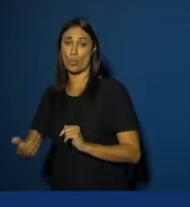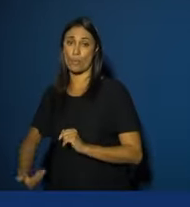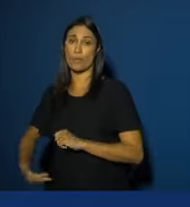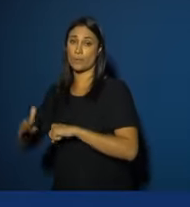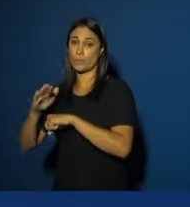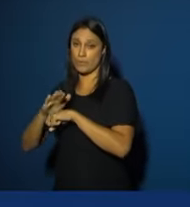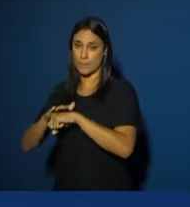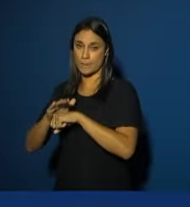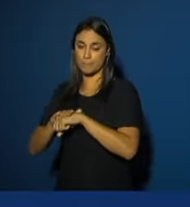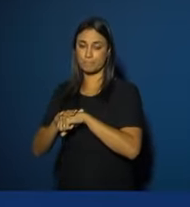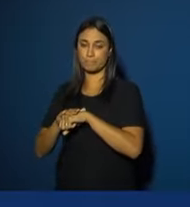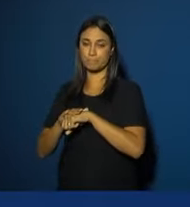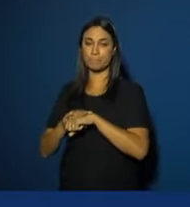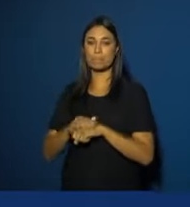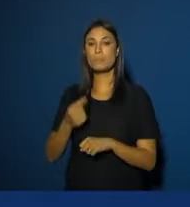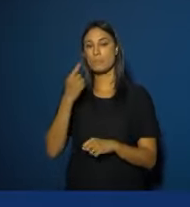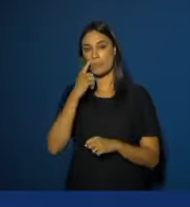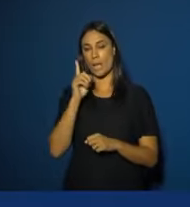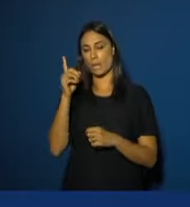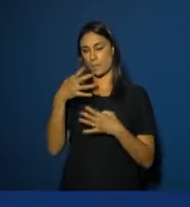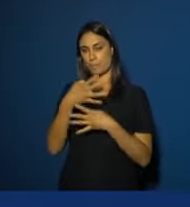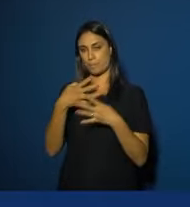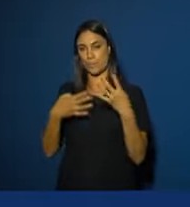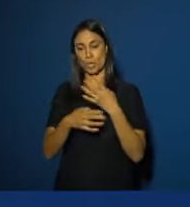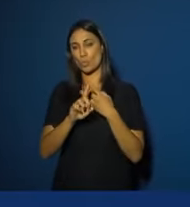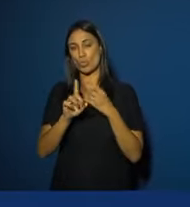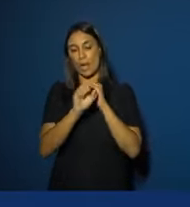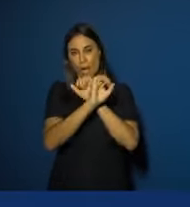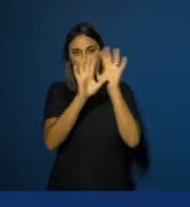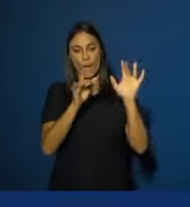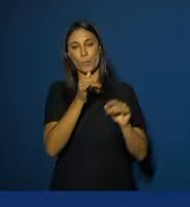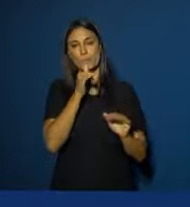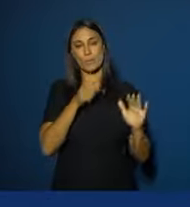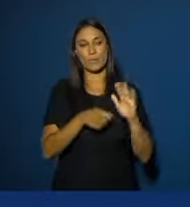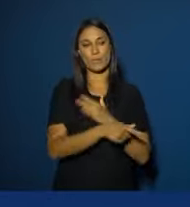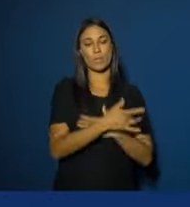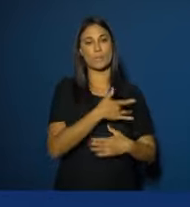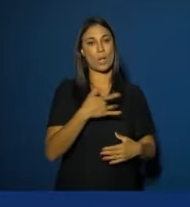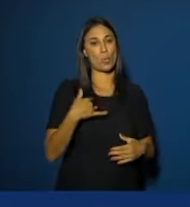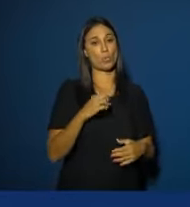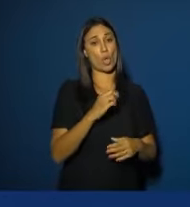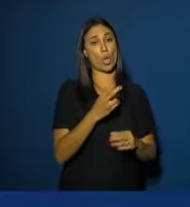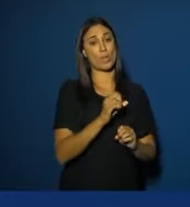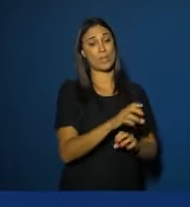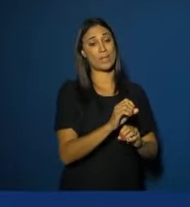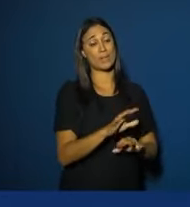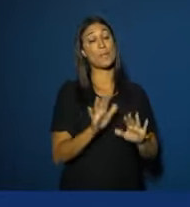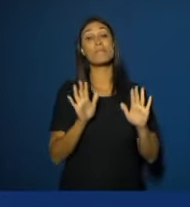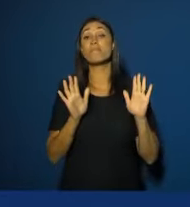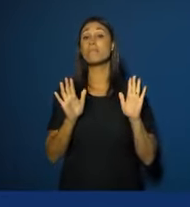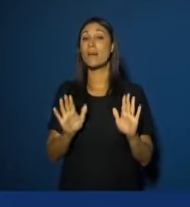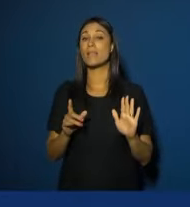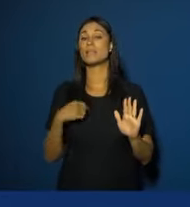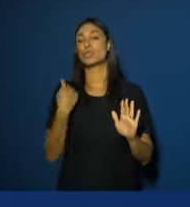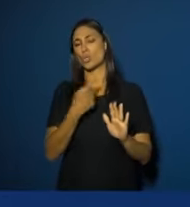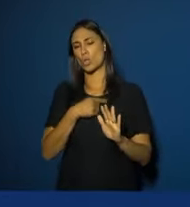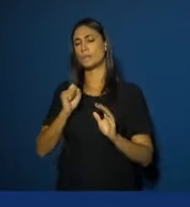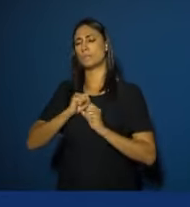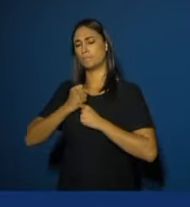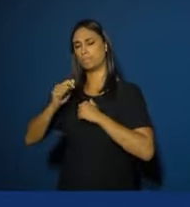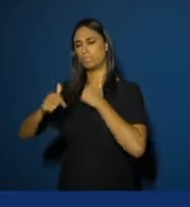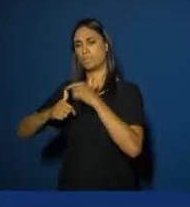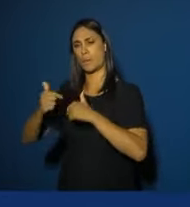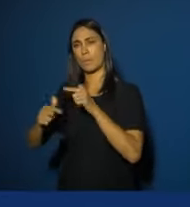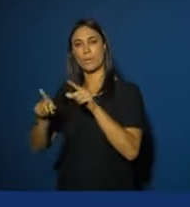fazendo. Aqui não está explícito, por exemplo, investimento em saúde ou em educação, mas nós estamos trabalhando,